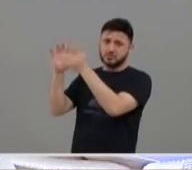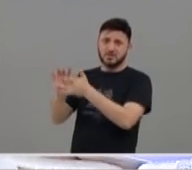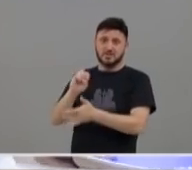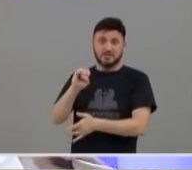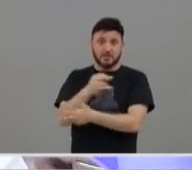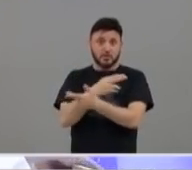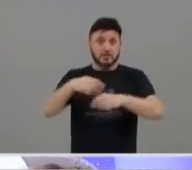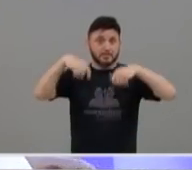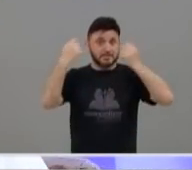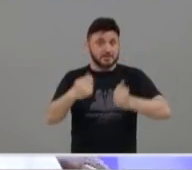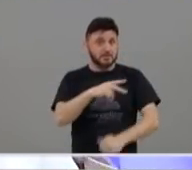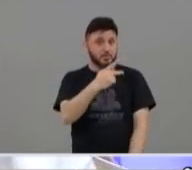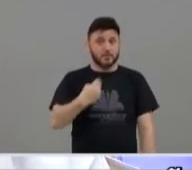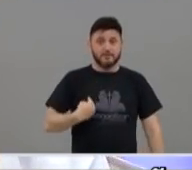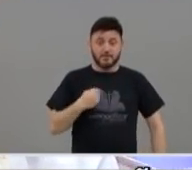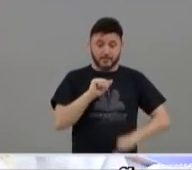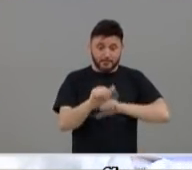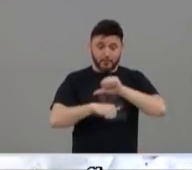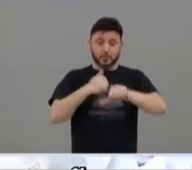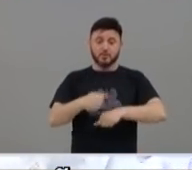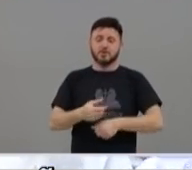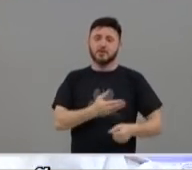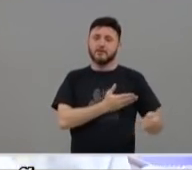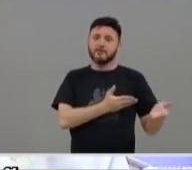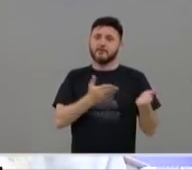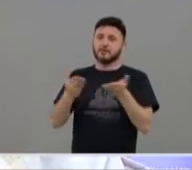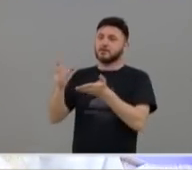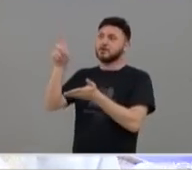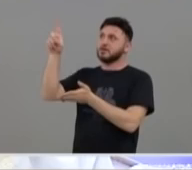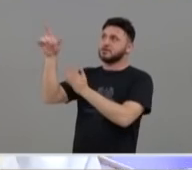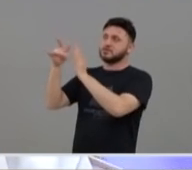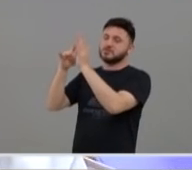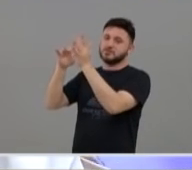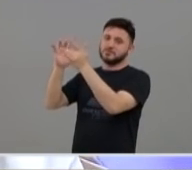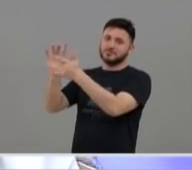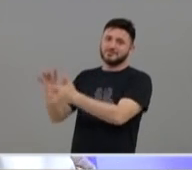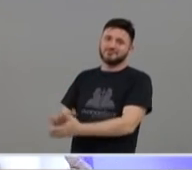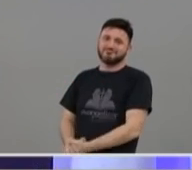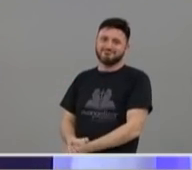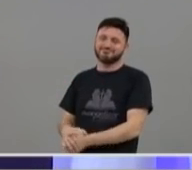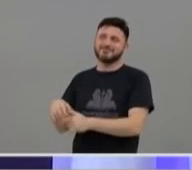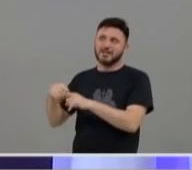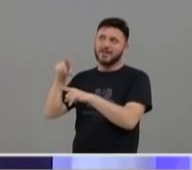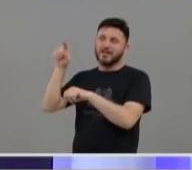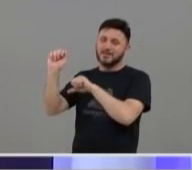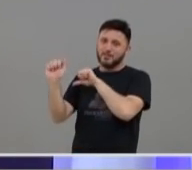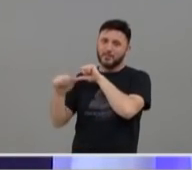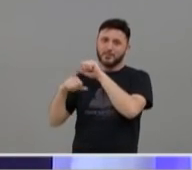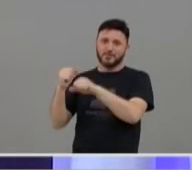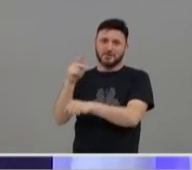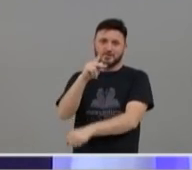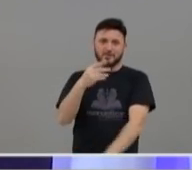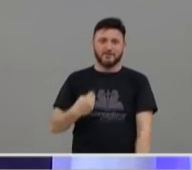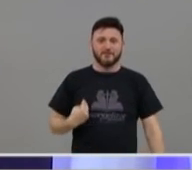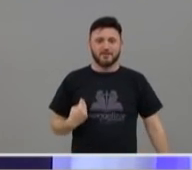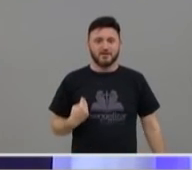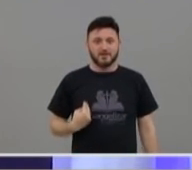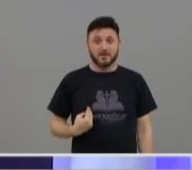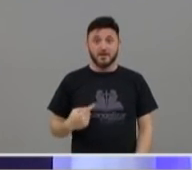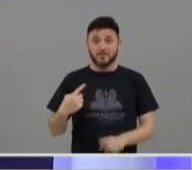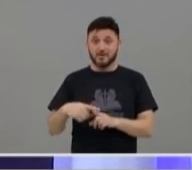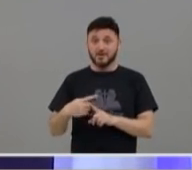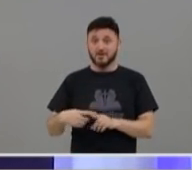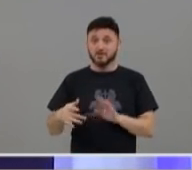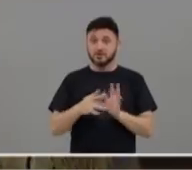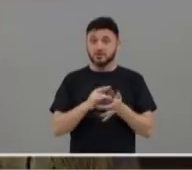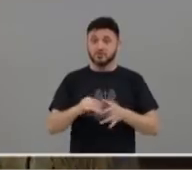ser mudado, coloque tudo. Coloque tudo no coração dele. Foi nessa cruz e por amor